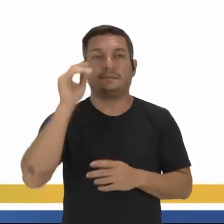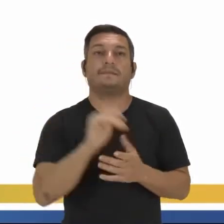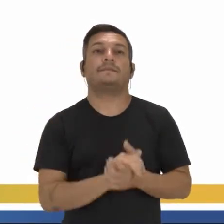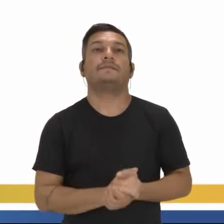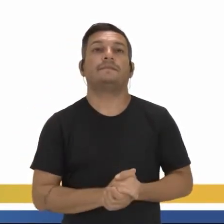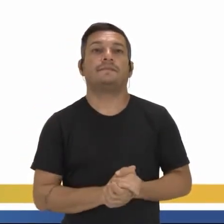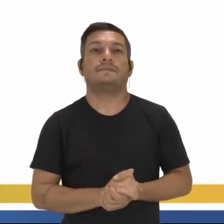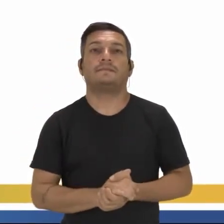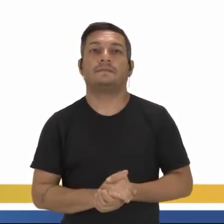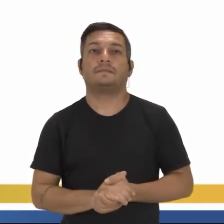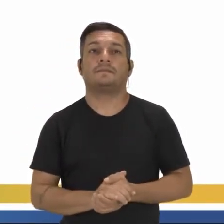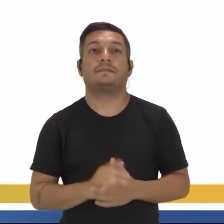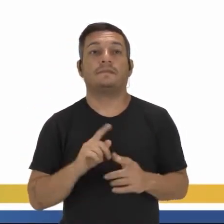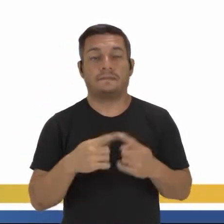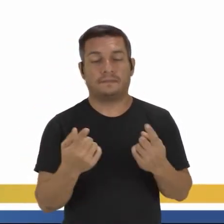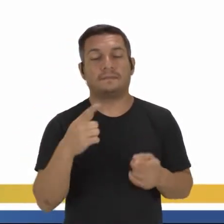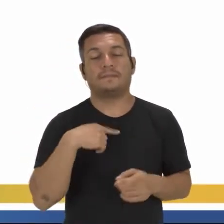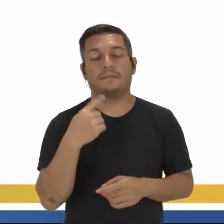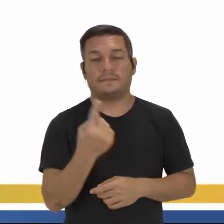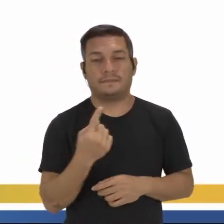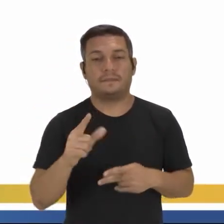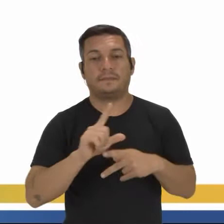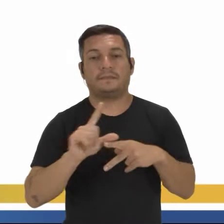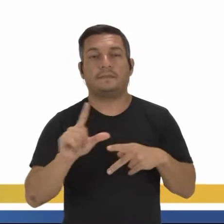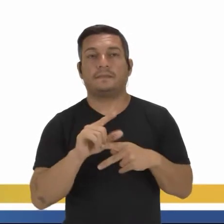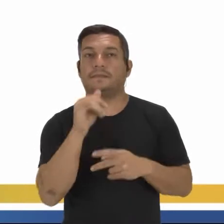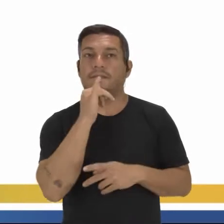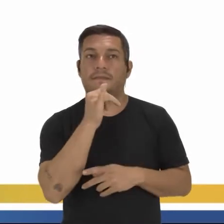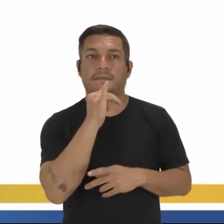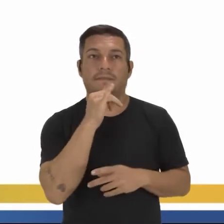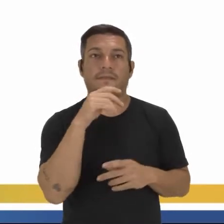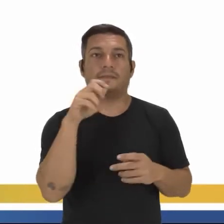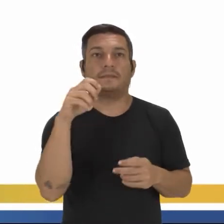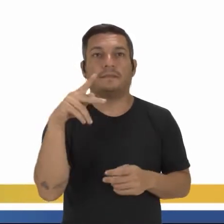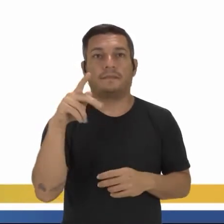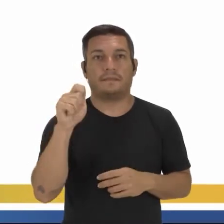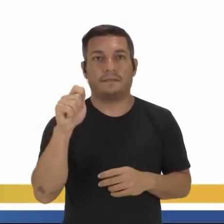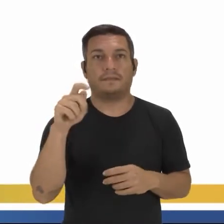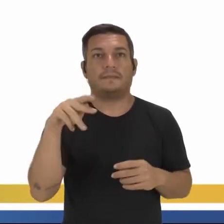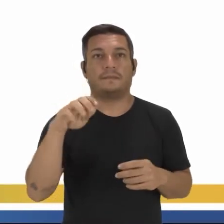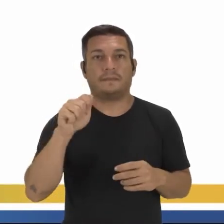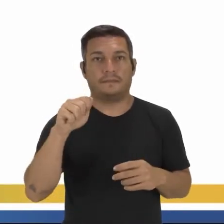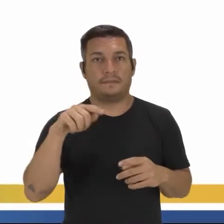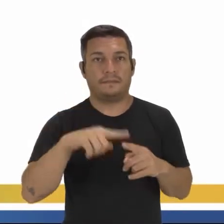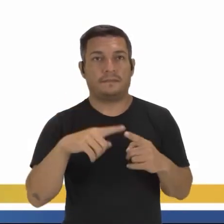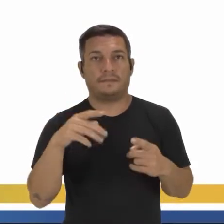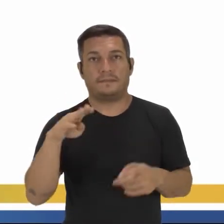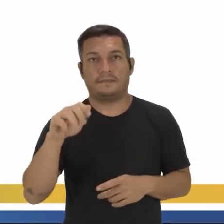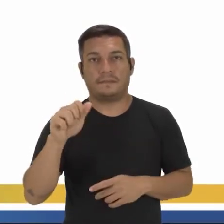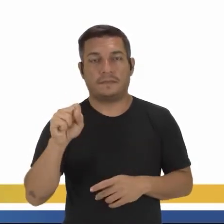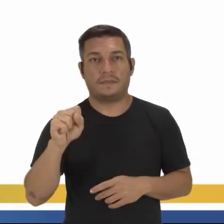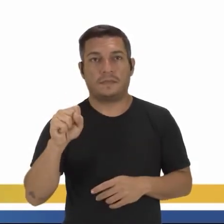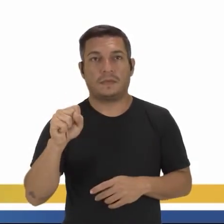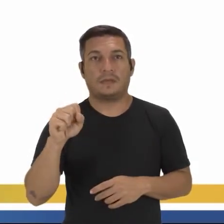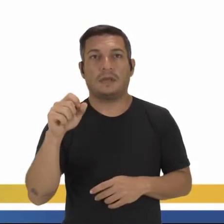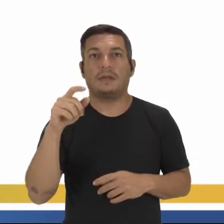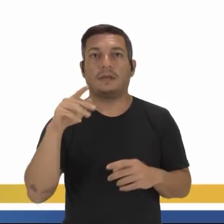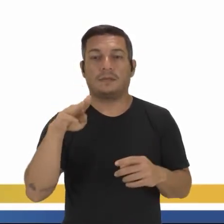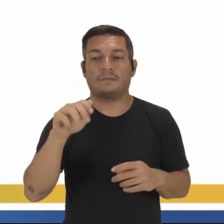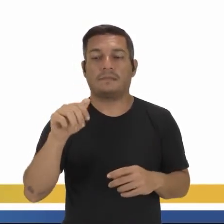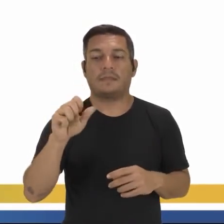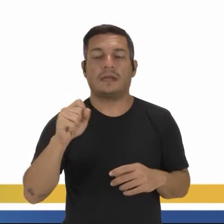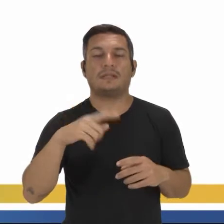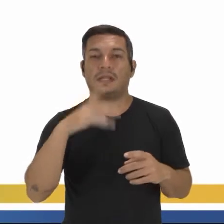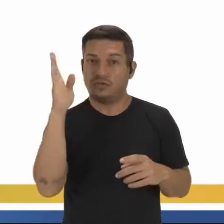dos monossílabos. Mas são singular e plural. Exemplos, pá, mas. Esse mas aí é de mal, tá?